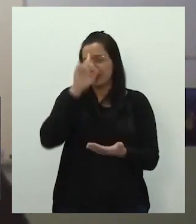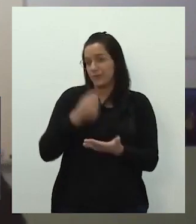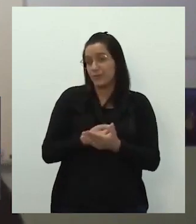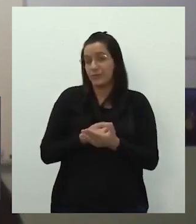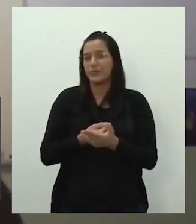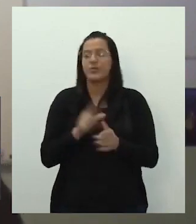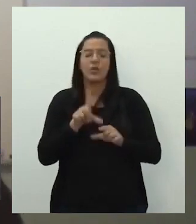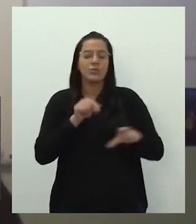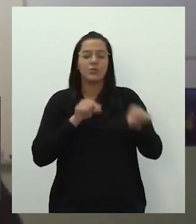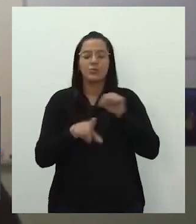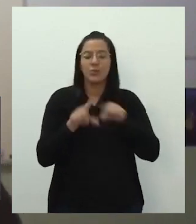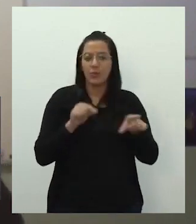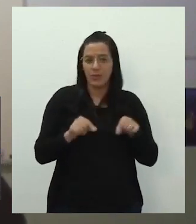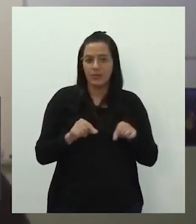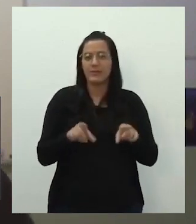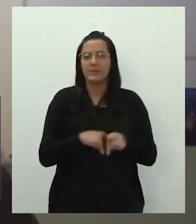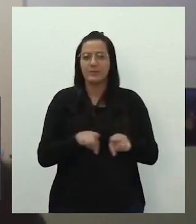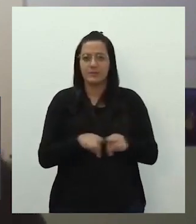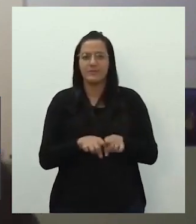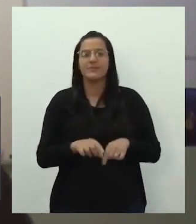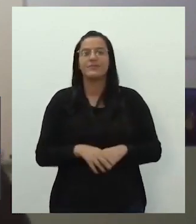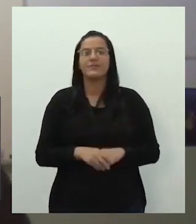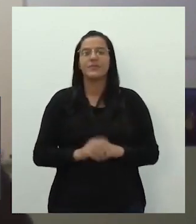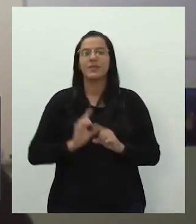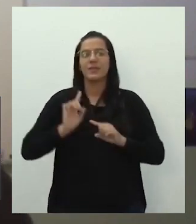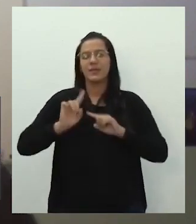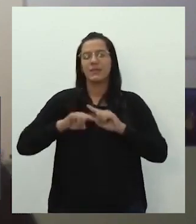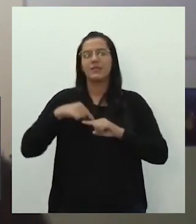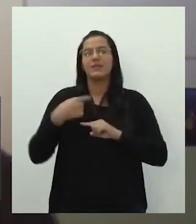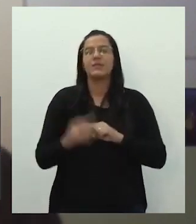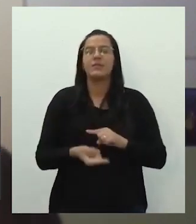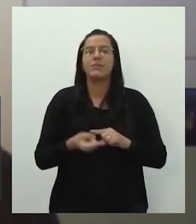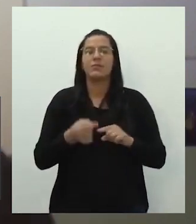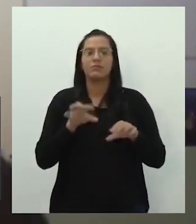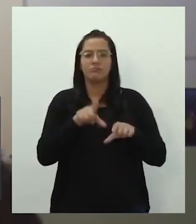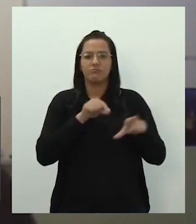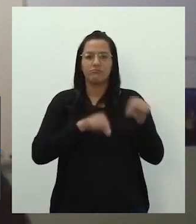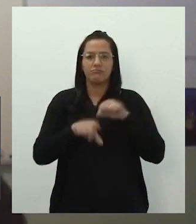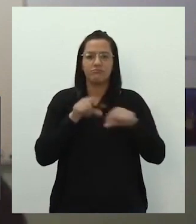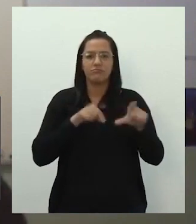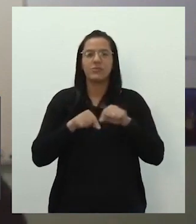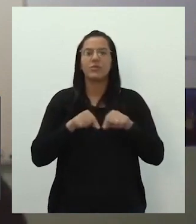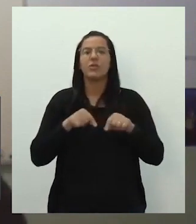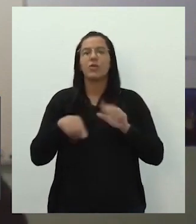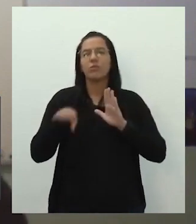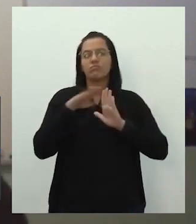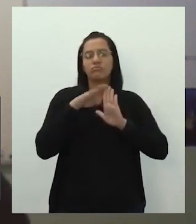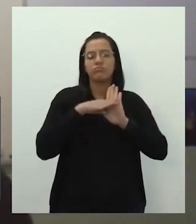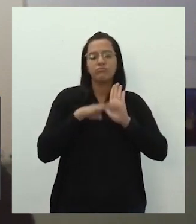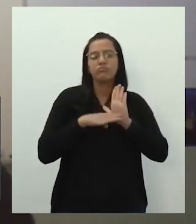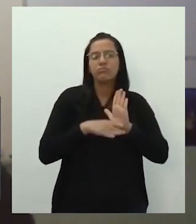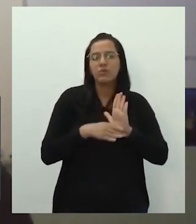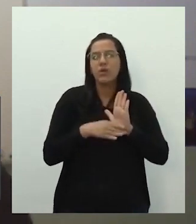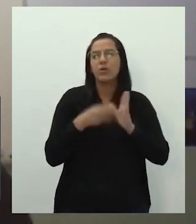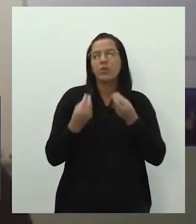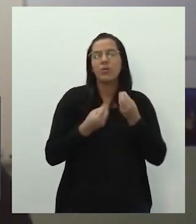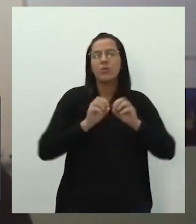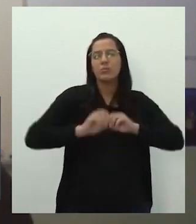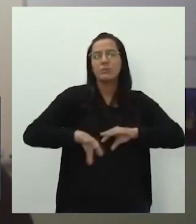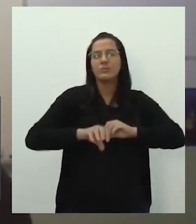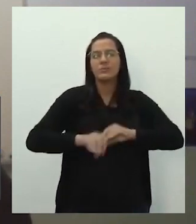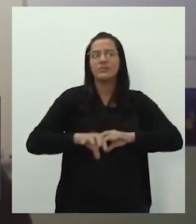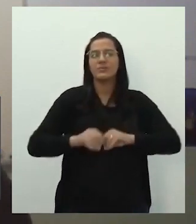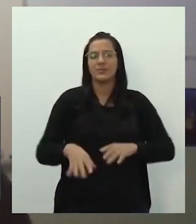das escolhas das habilidades, aí depois dessas escolhas, montamos os nossos planos de aula. Então, essa